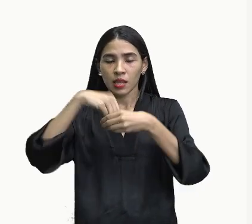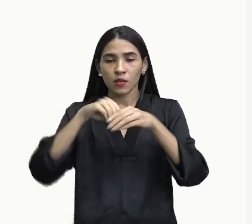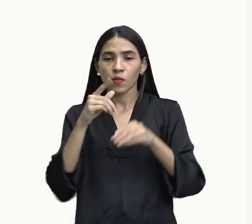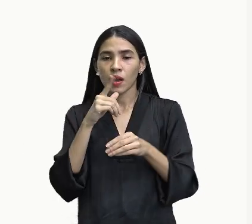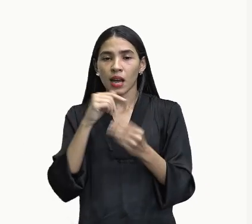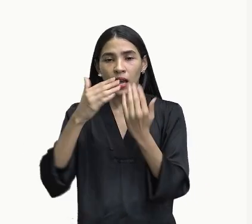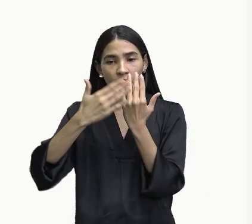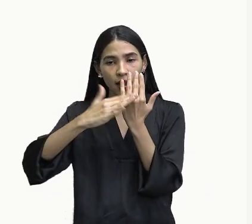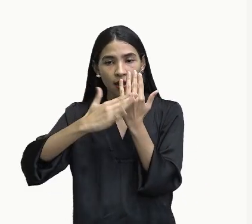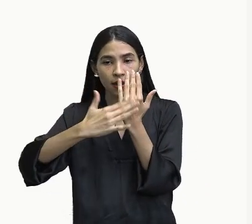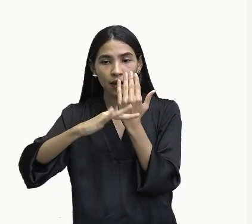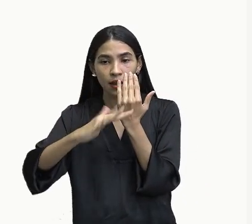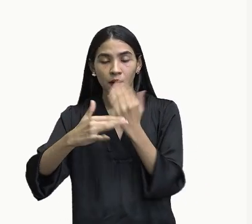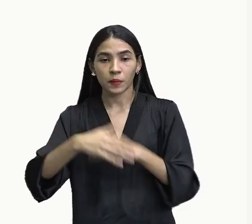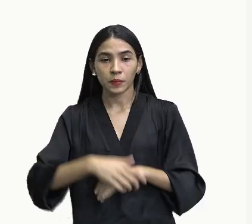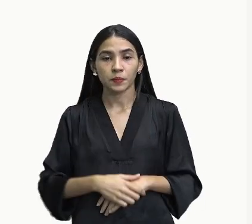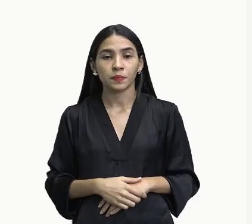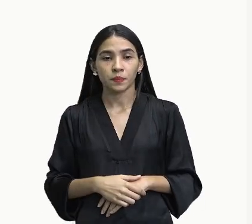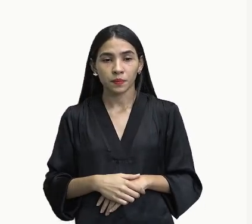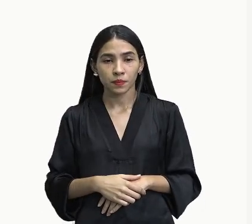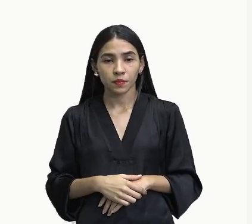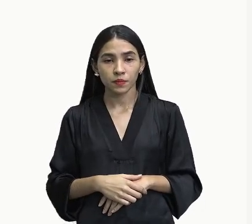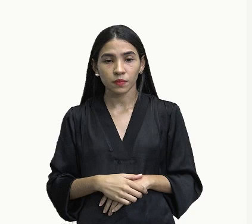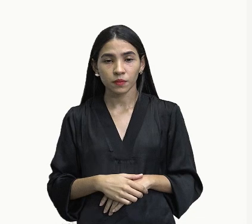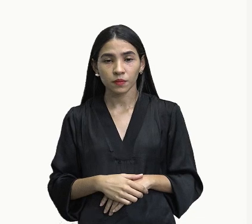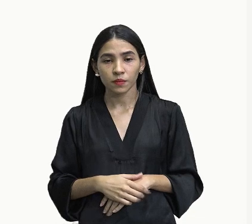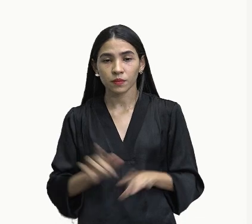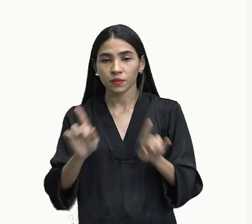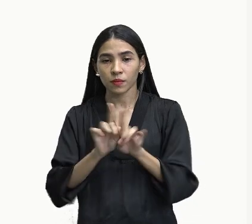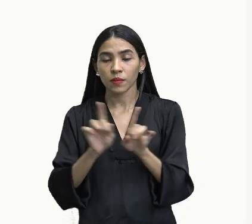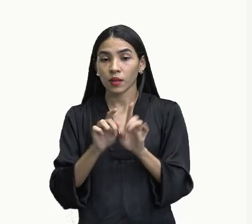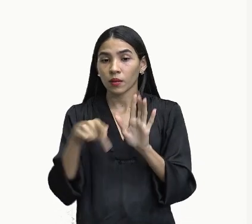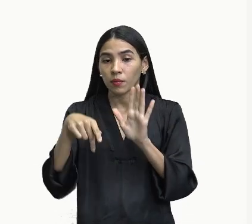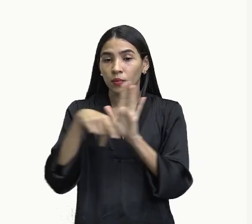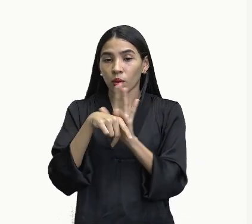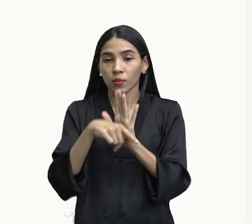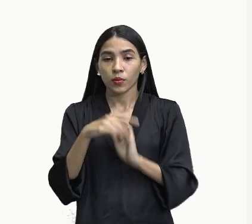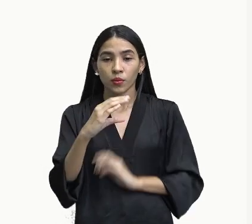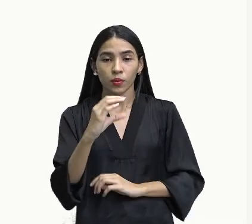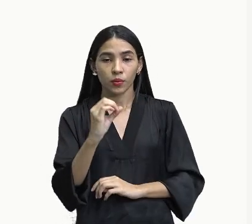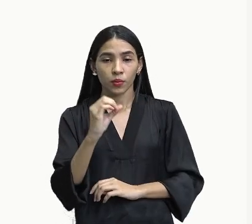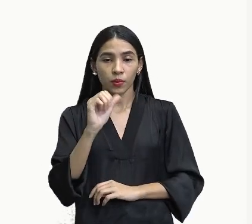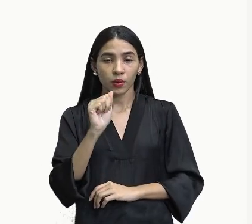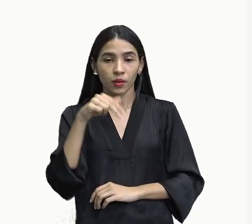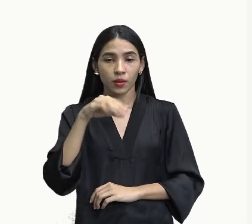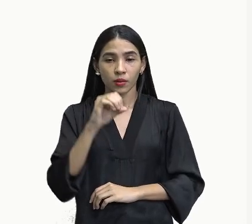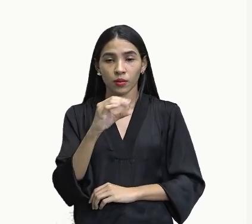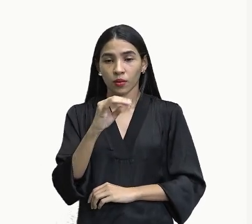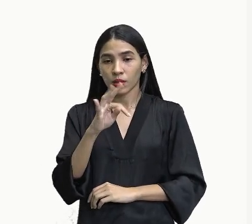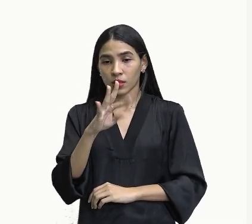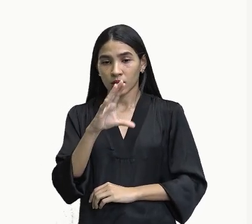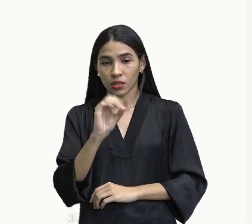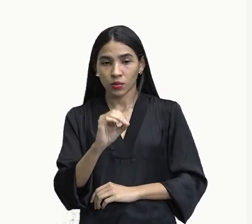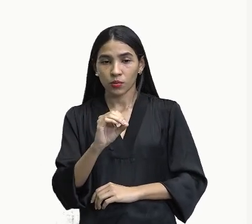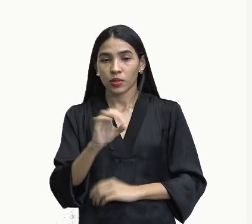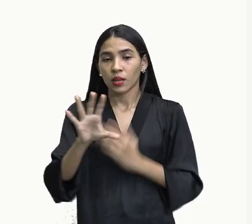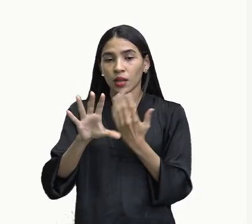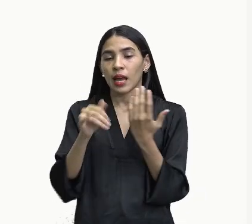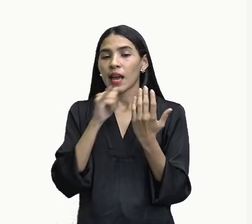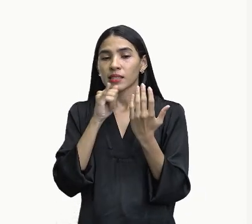na cavidade, e são os próprios coanócitos que realizam a